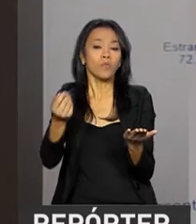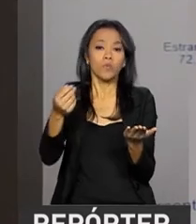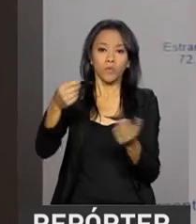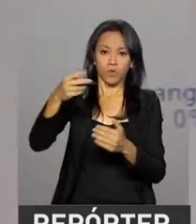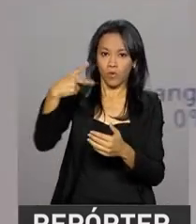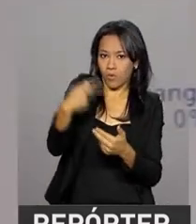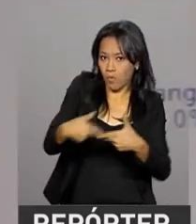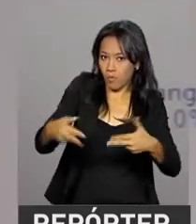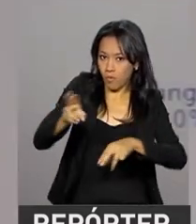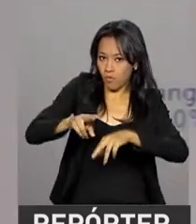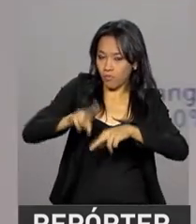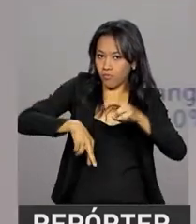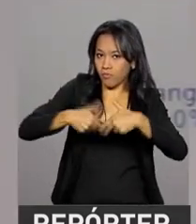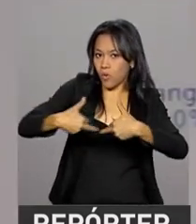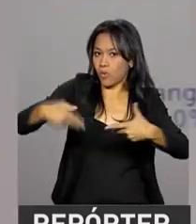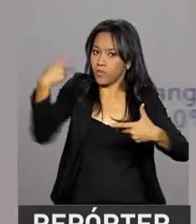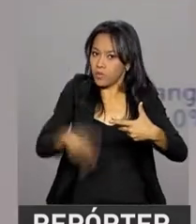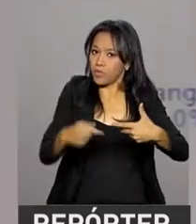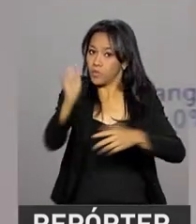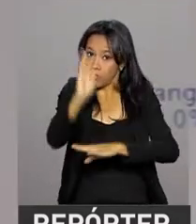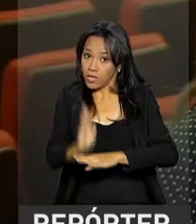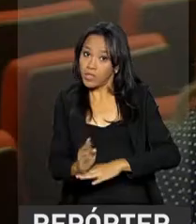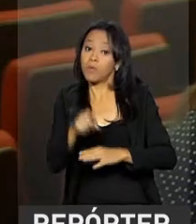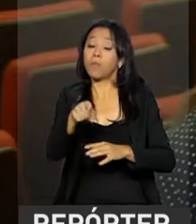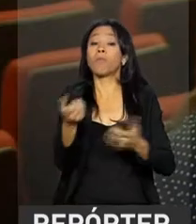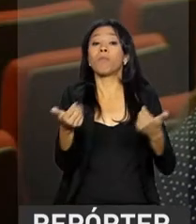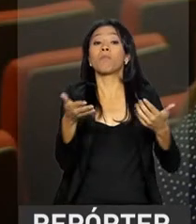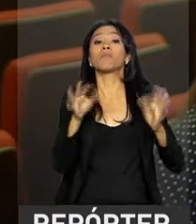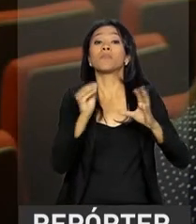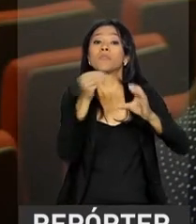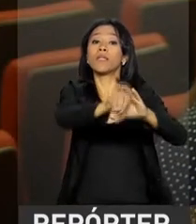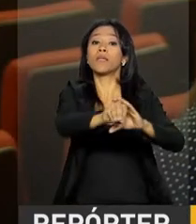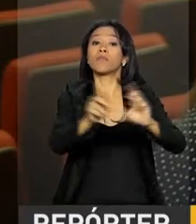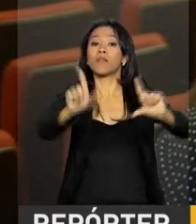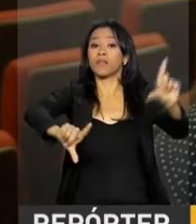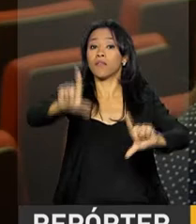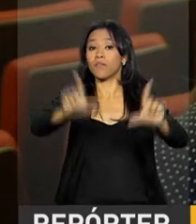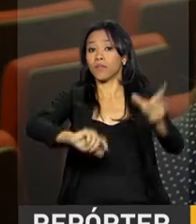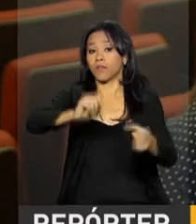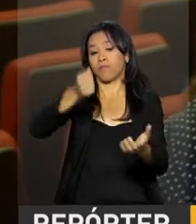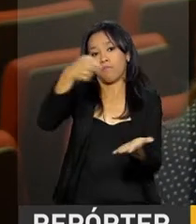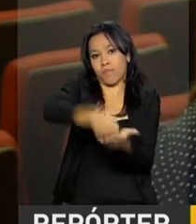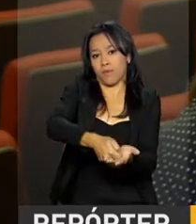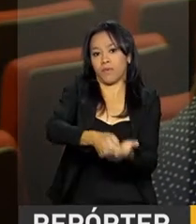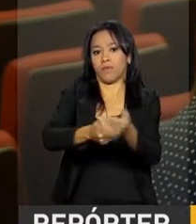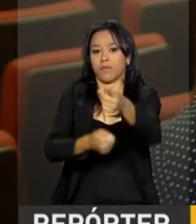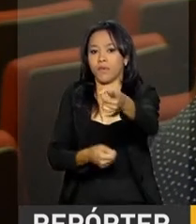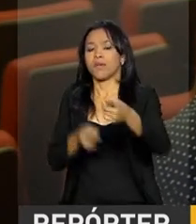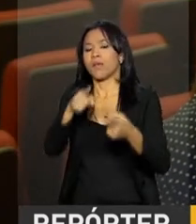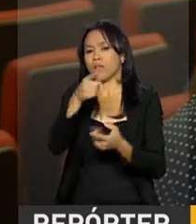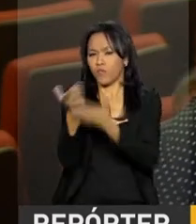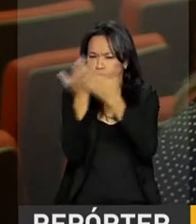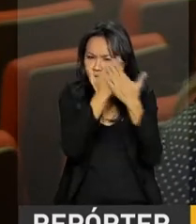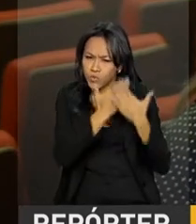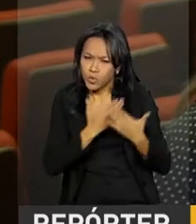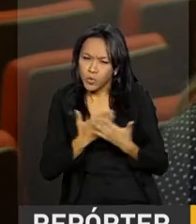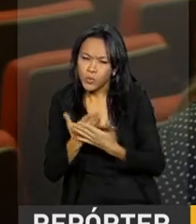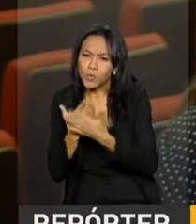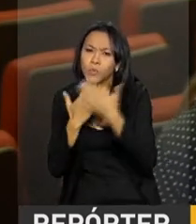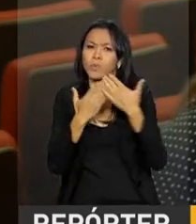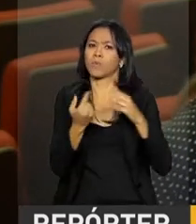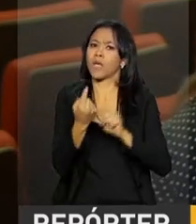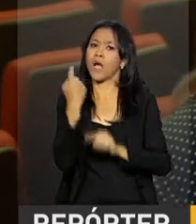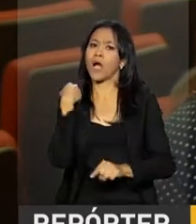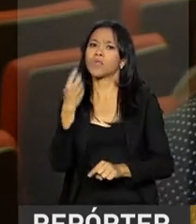na programação da tv por assinatura é a primeira vez que a gente está fazendo um estudo com toda a programação que antes era uma